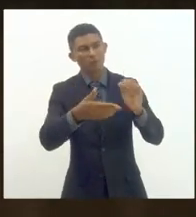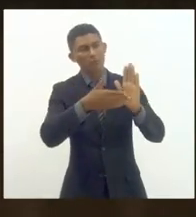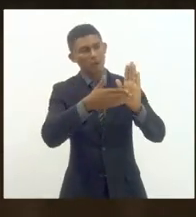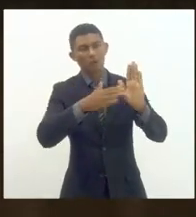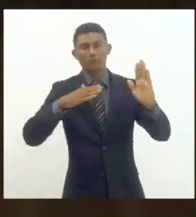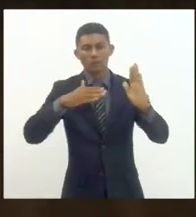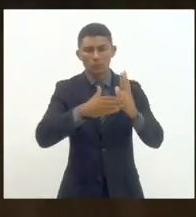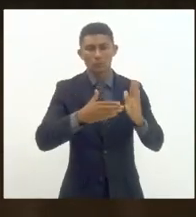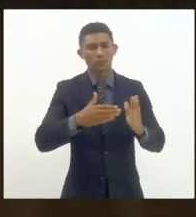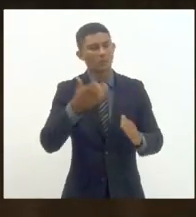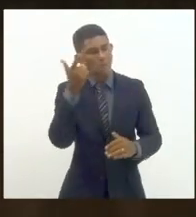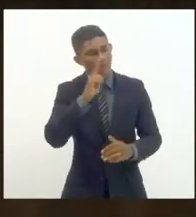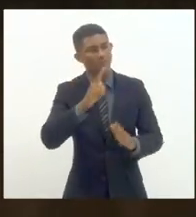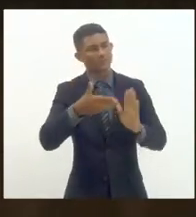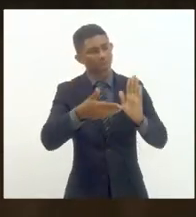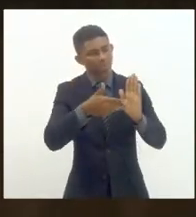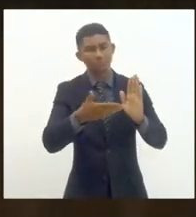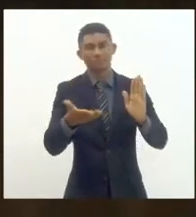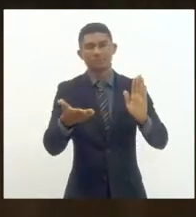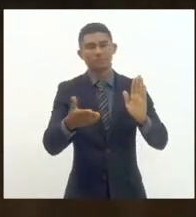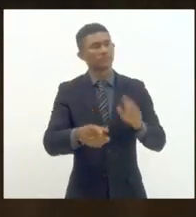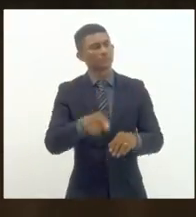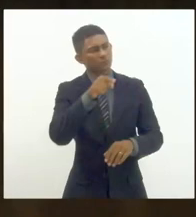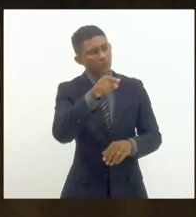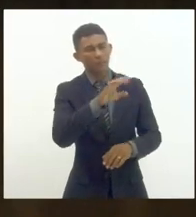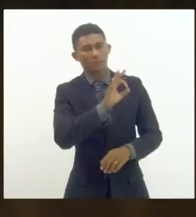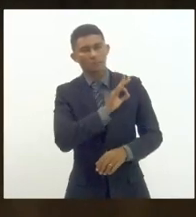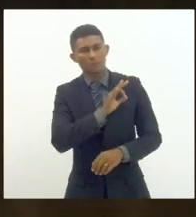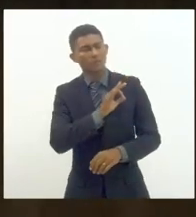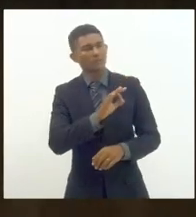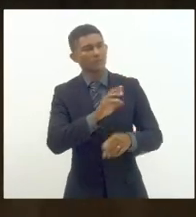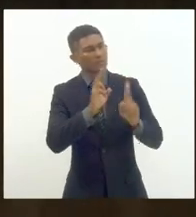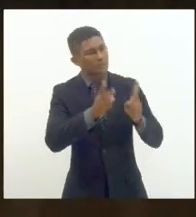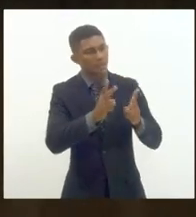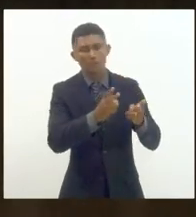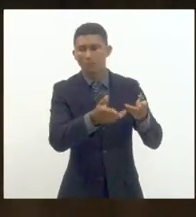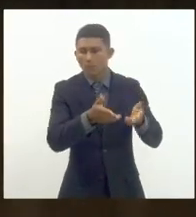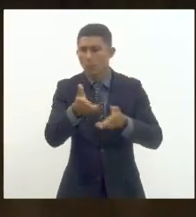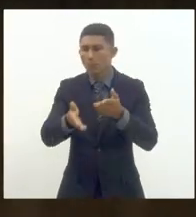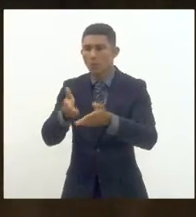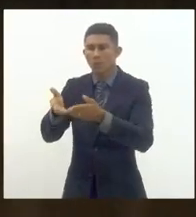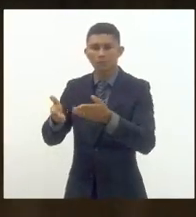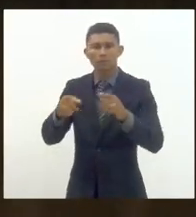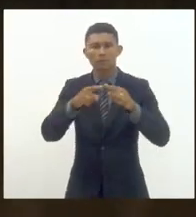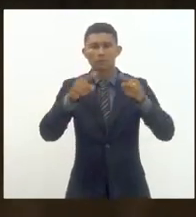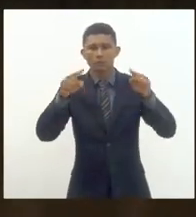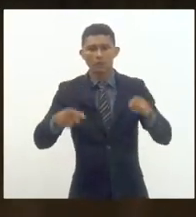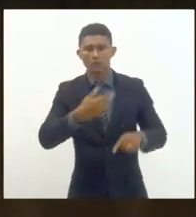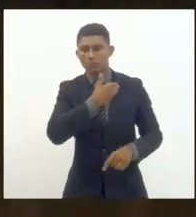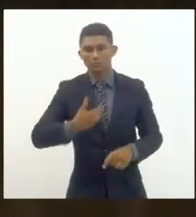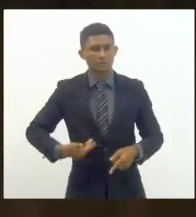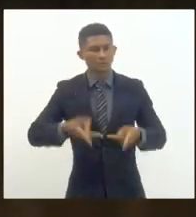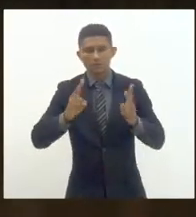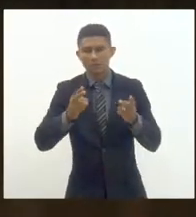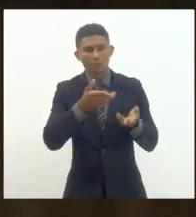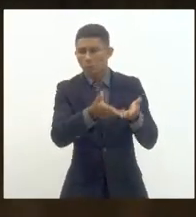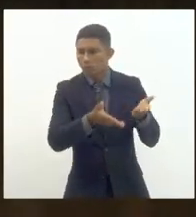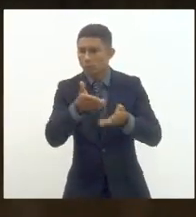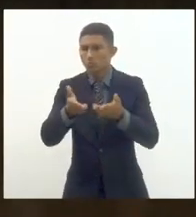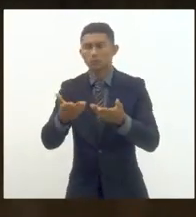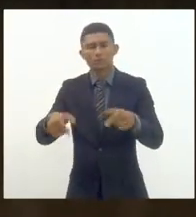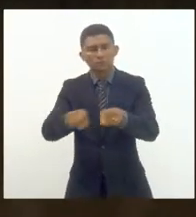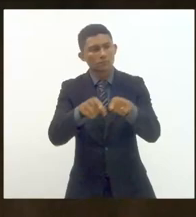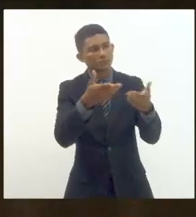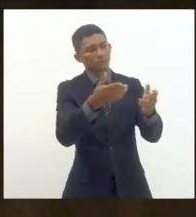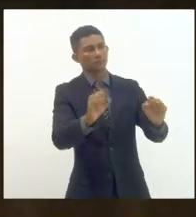pauta também, Vossa Excelência, que tem sido um patrono das polícias, um defensor dos servidores públicos, agradecer o